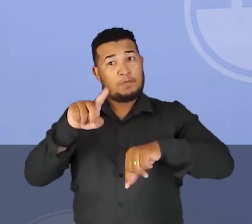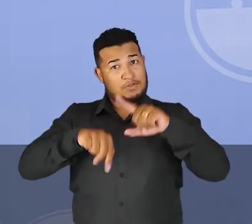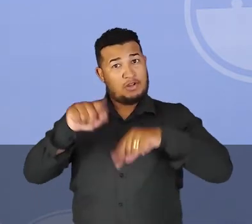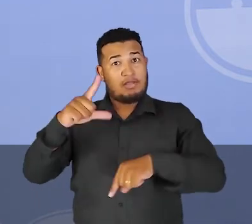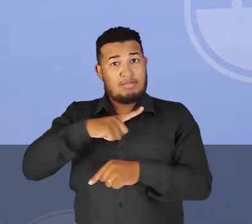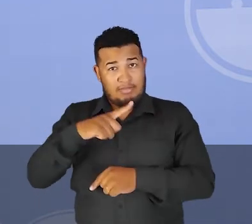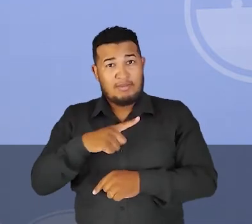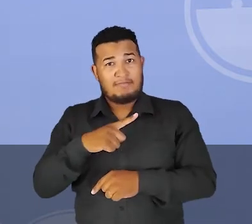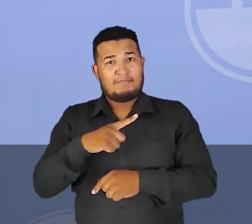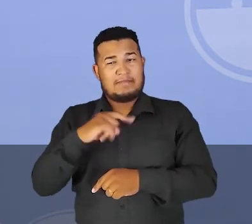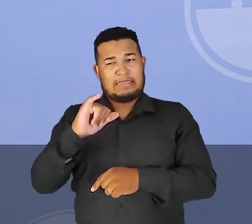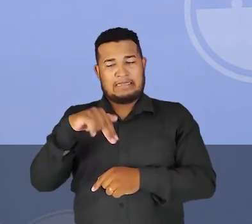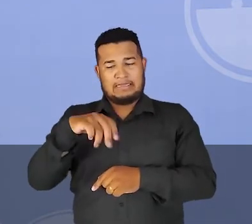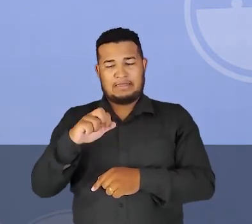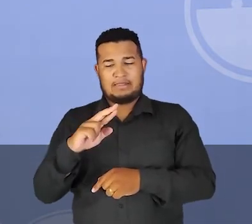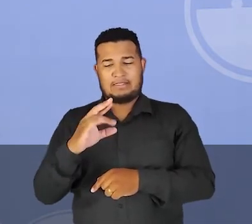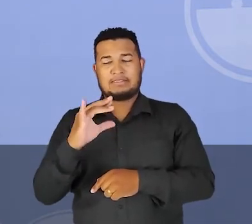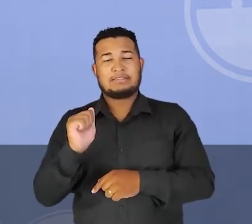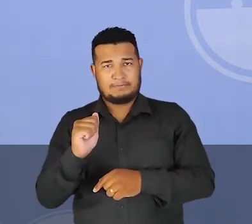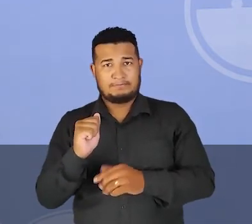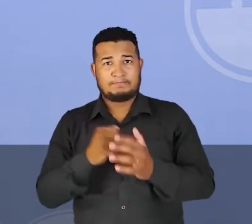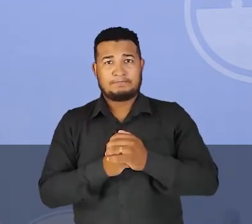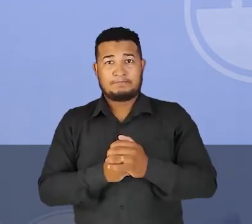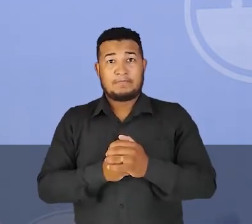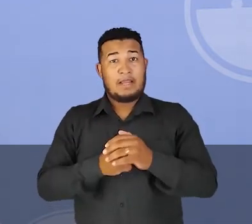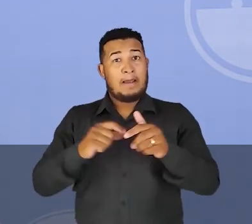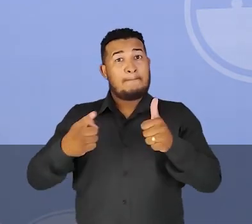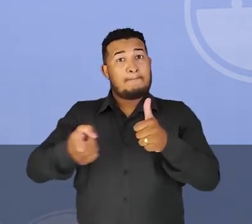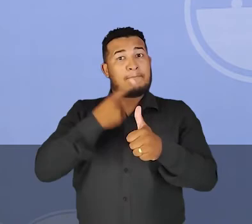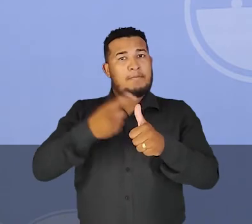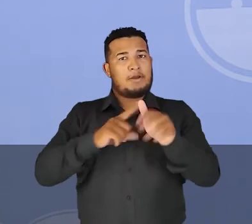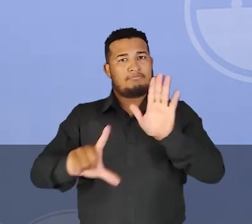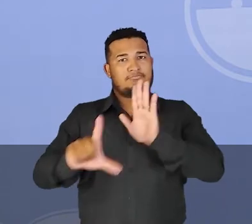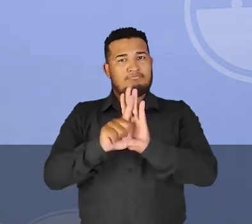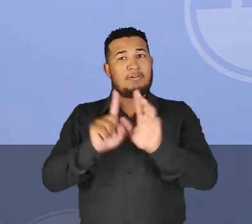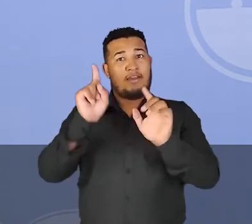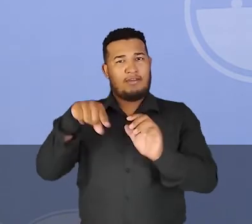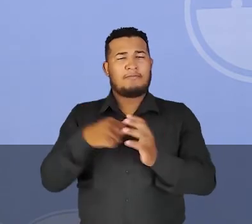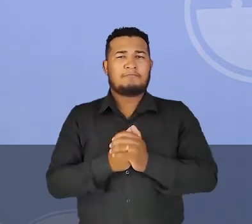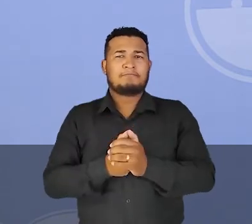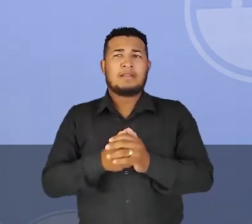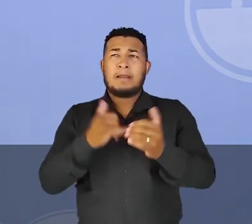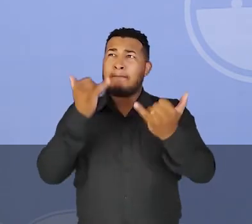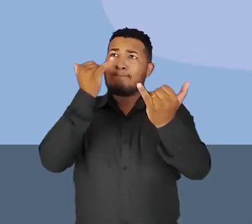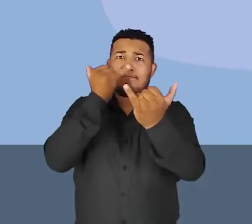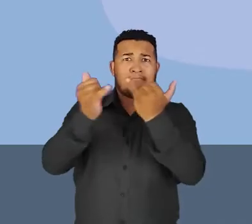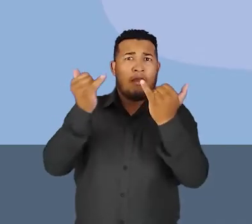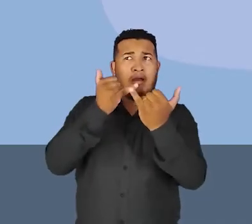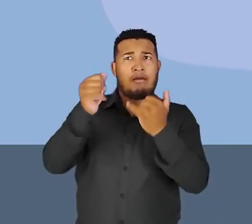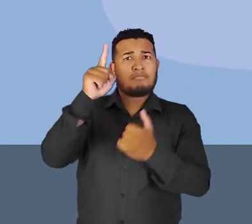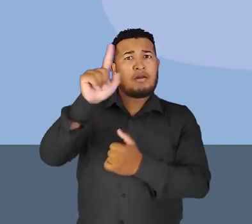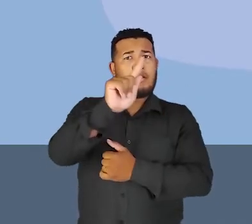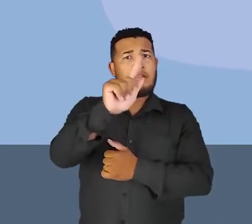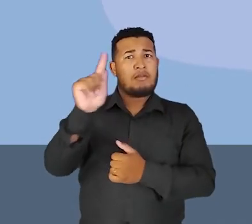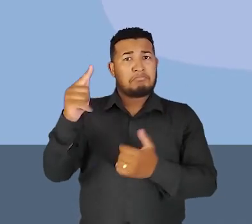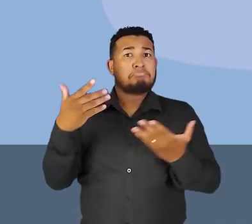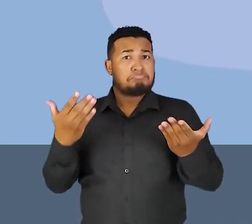inércia. É isso que está dizendo a primeira lei. Essa primeira parte da primeira lei. E é muito parecido com o que